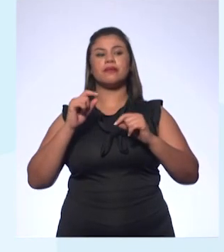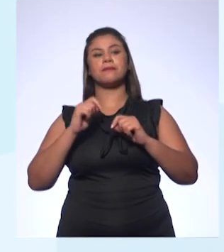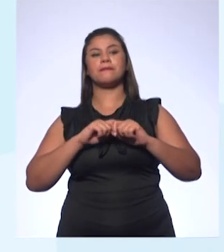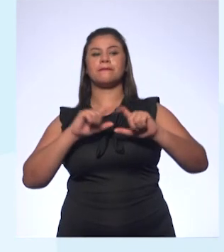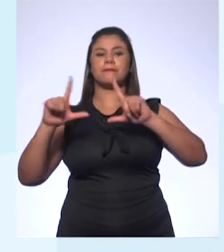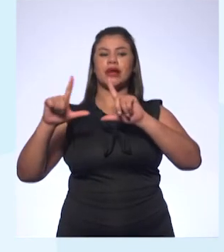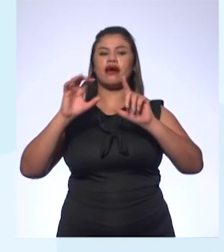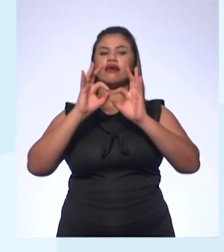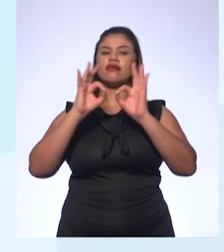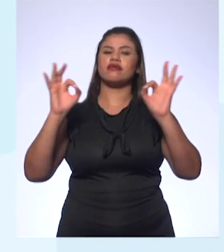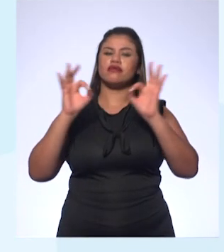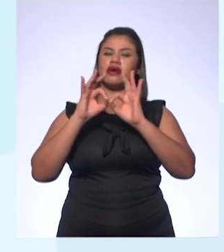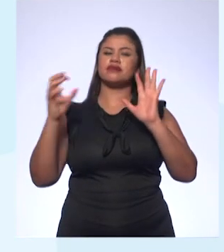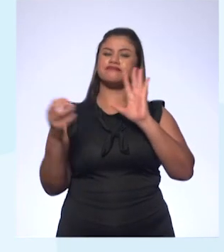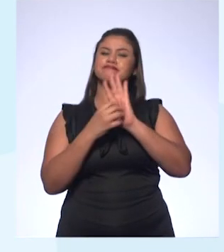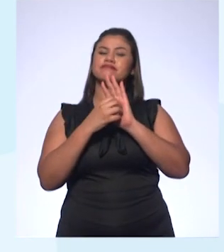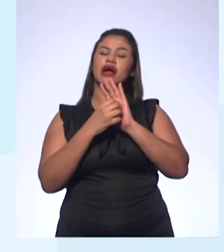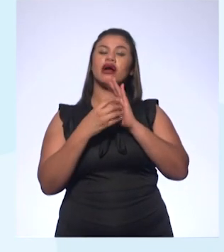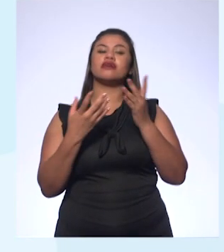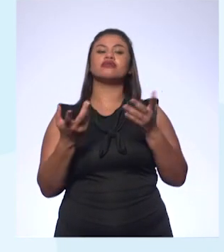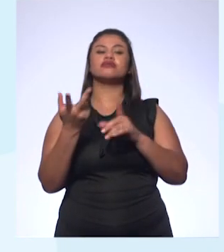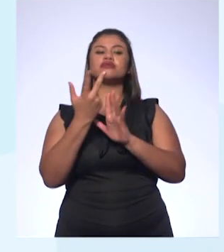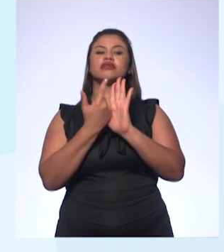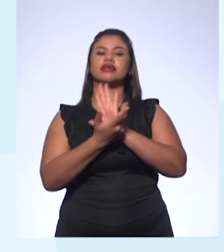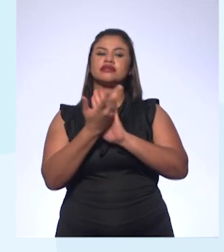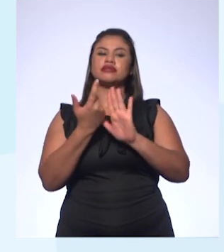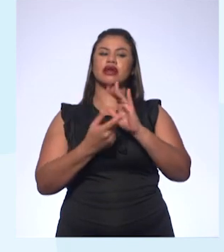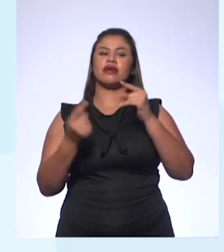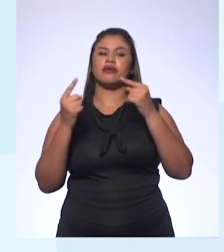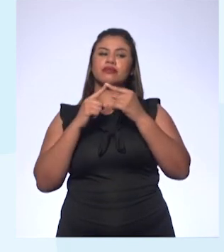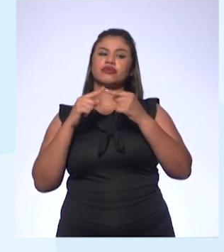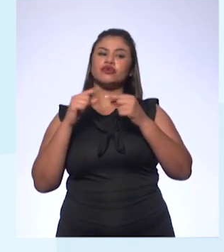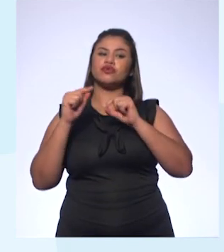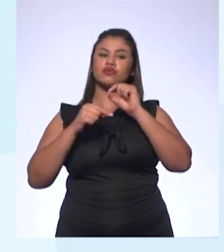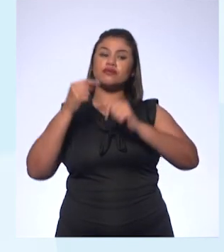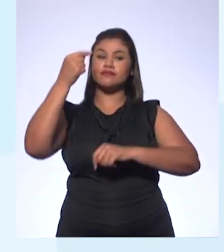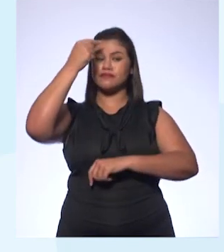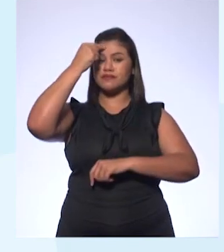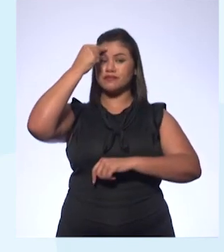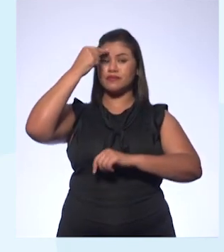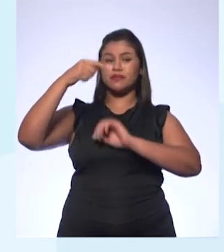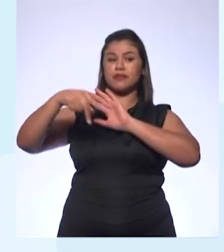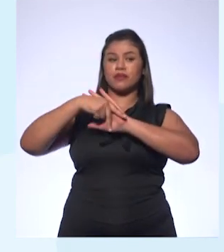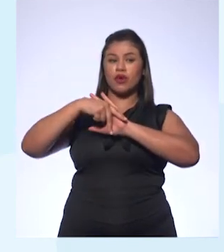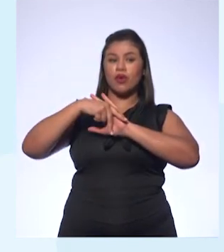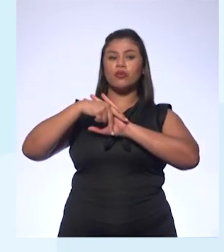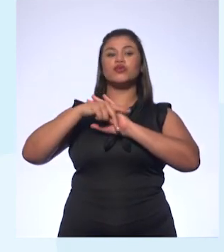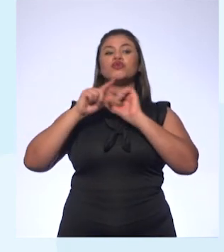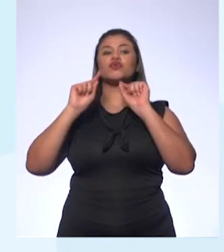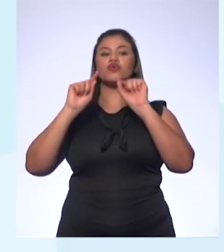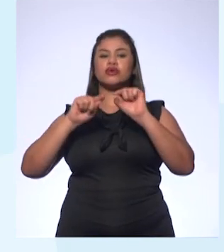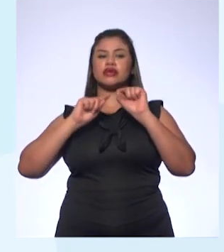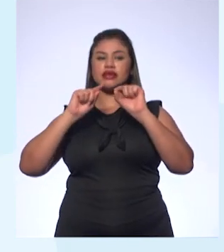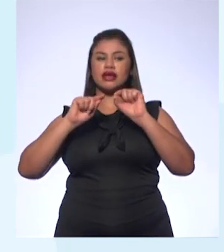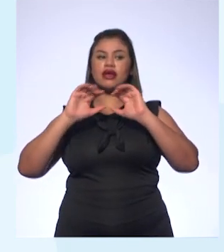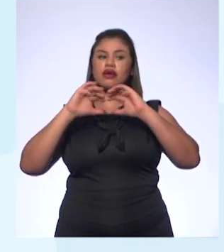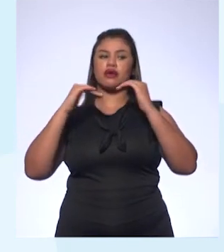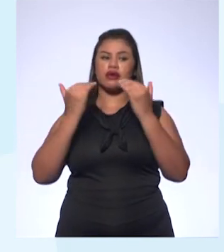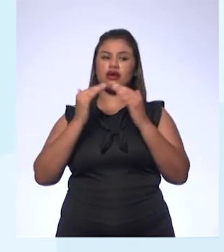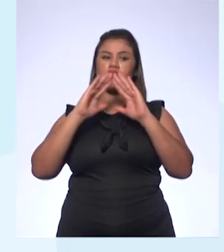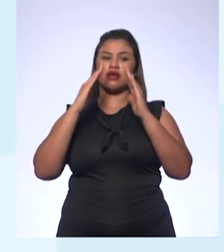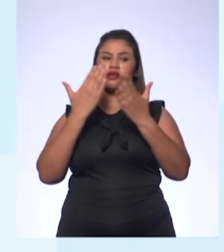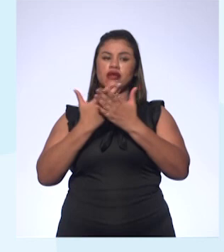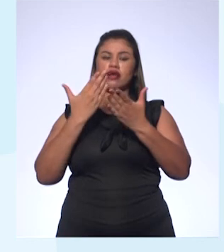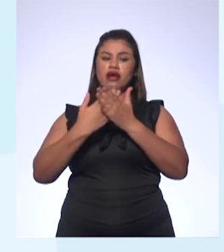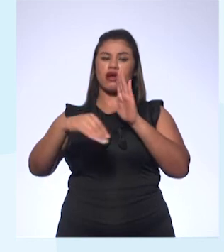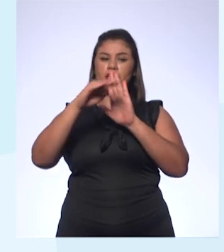cartazes, frases de efeitos e ou desenhos com o objetivo de promover a conscientização sobre a necessidade da comunidade escolar,